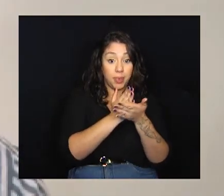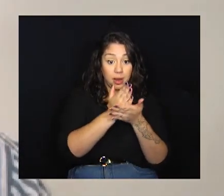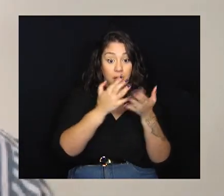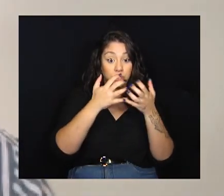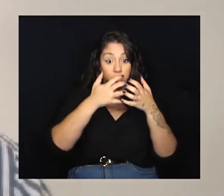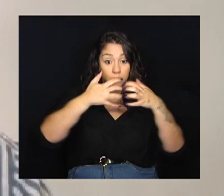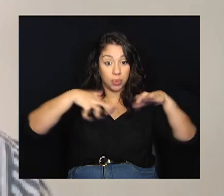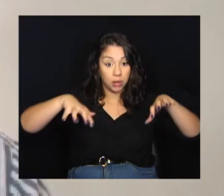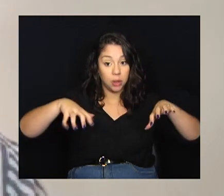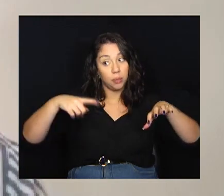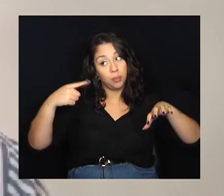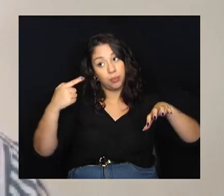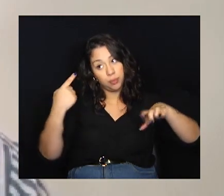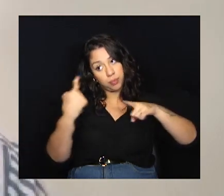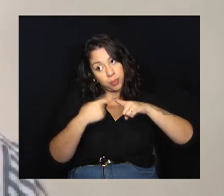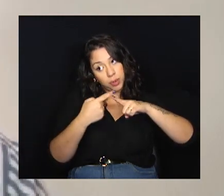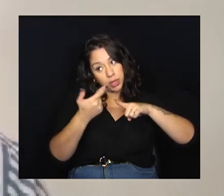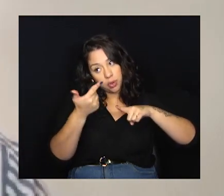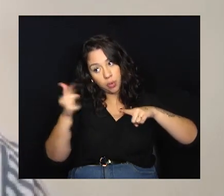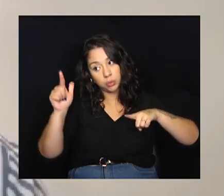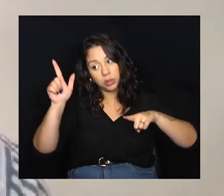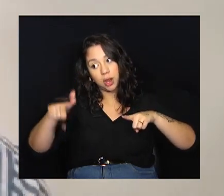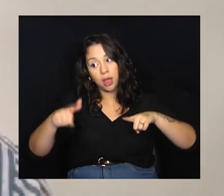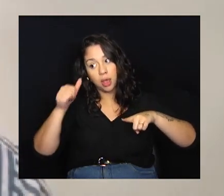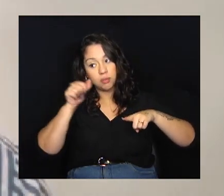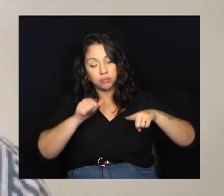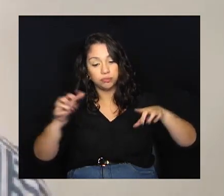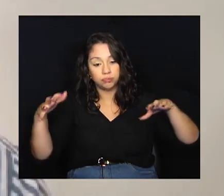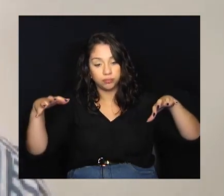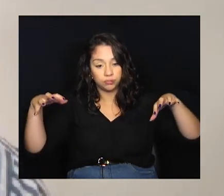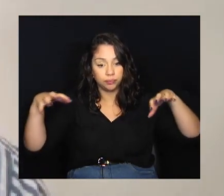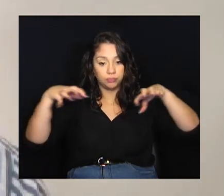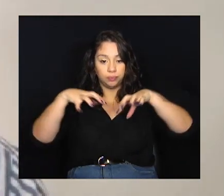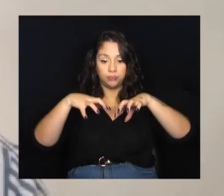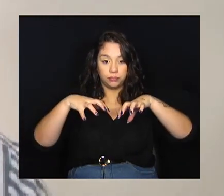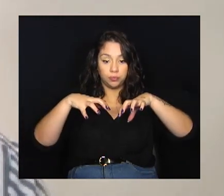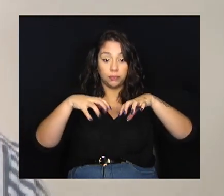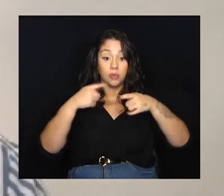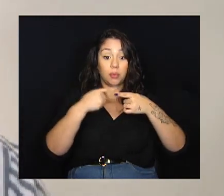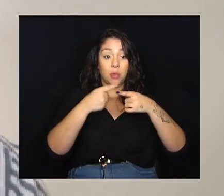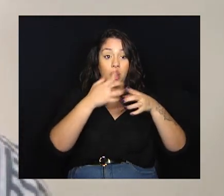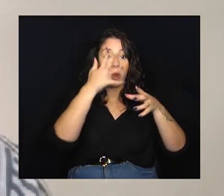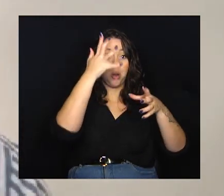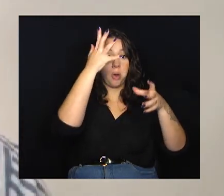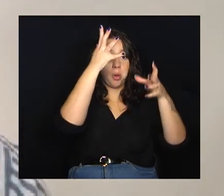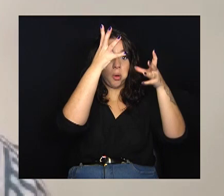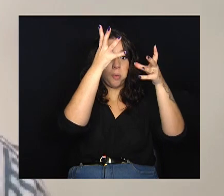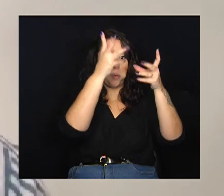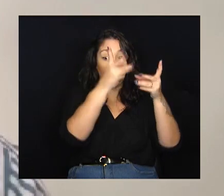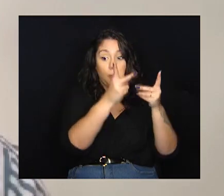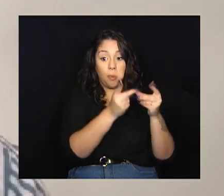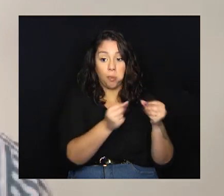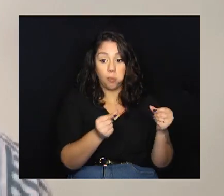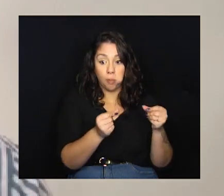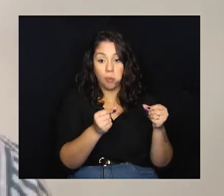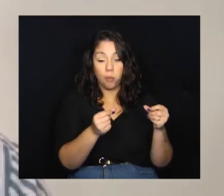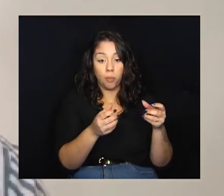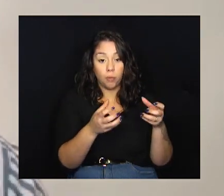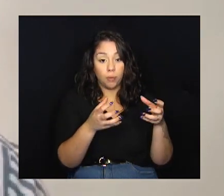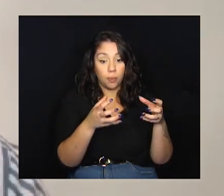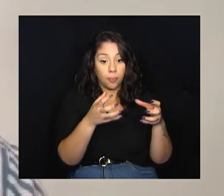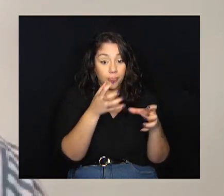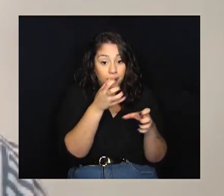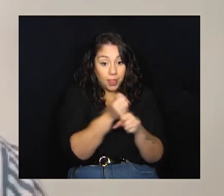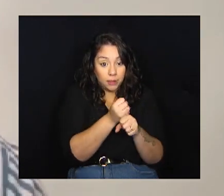parceira certo esse processo de reduzir a minha carga genética na metade e passar ela de uma forma fidedigna